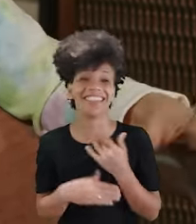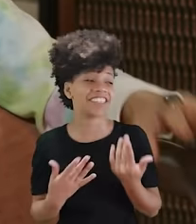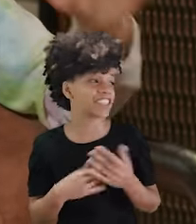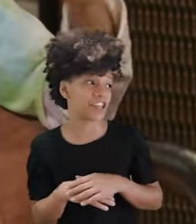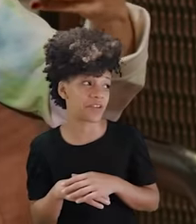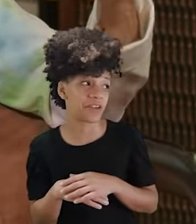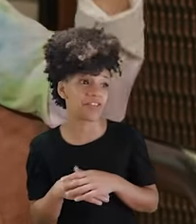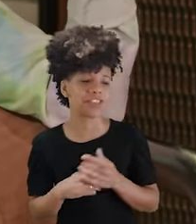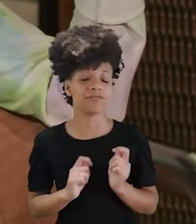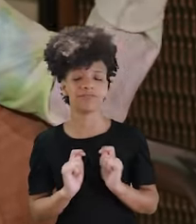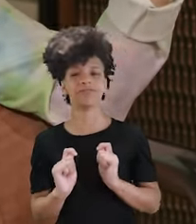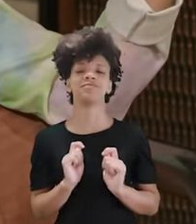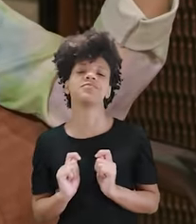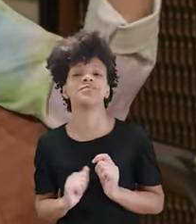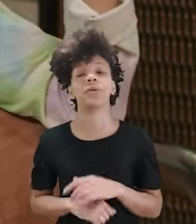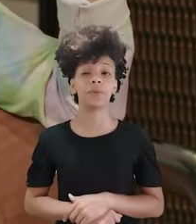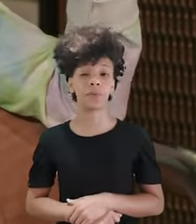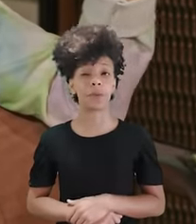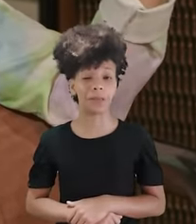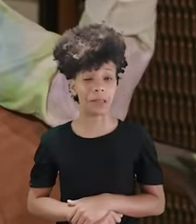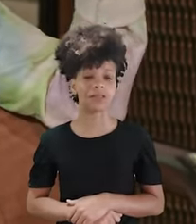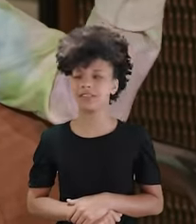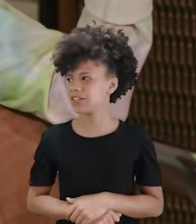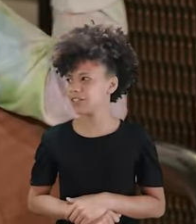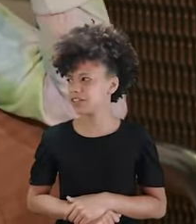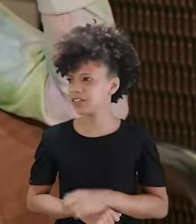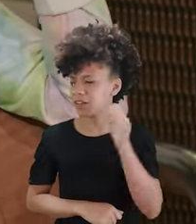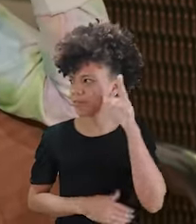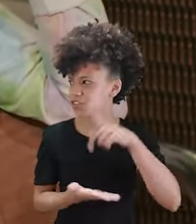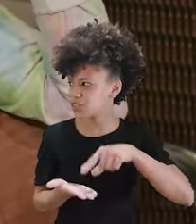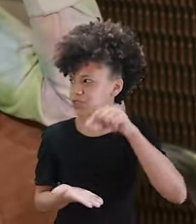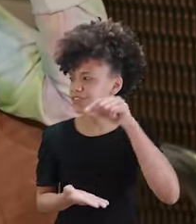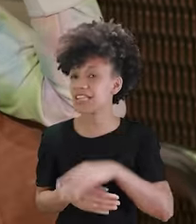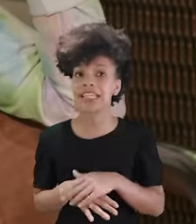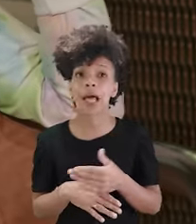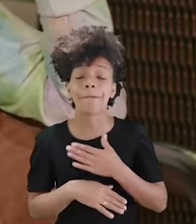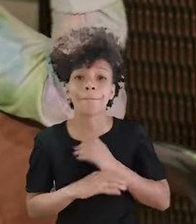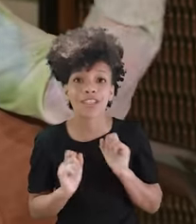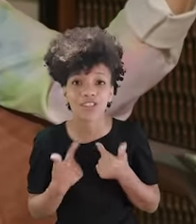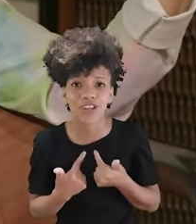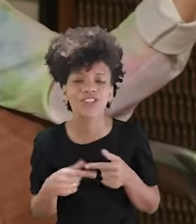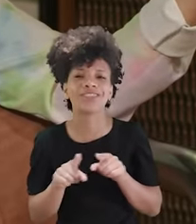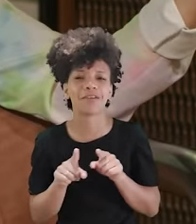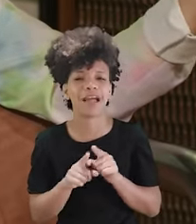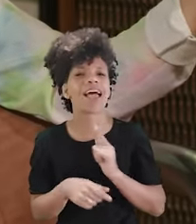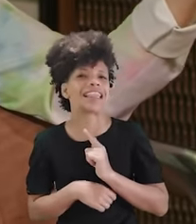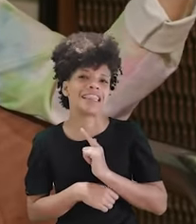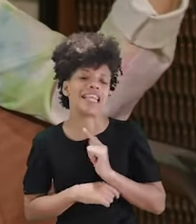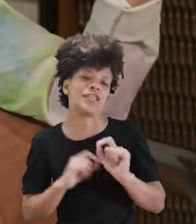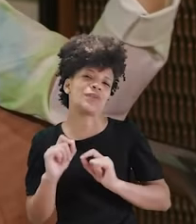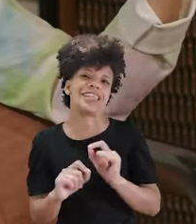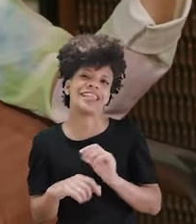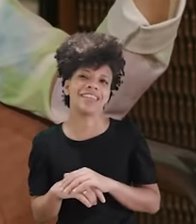então a minha sorte que eu acredito que também tem essa coisa dos um dos regret do do do tecido